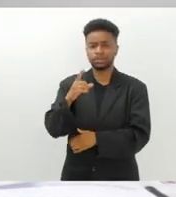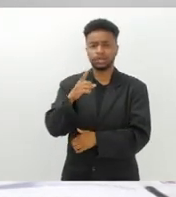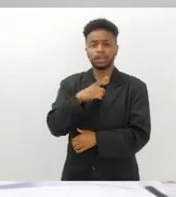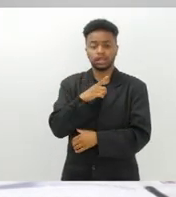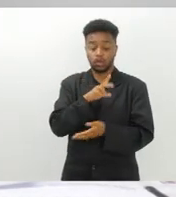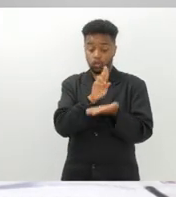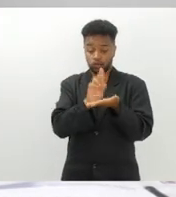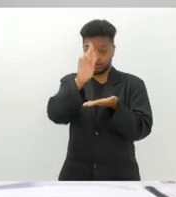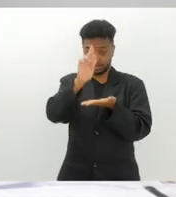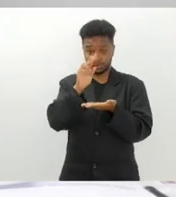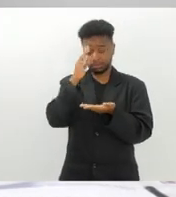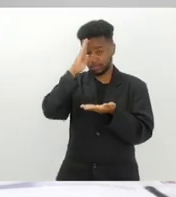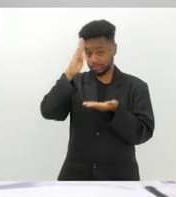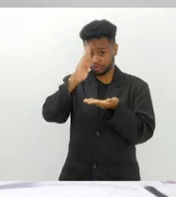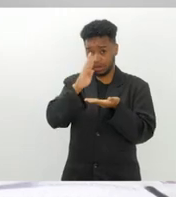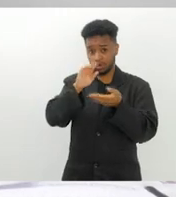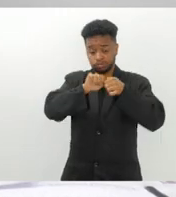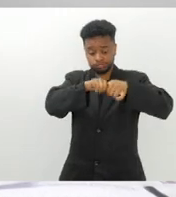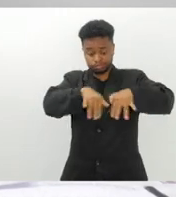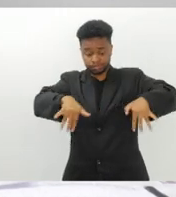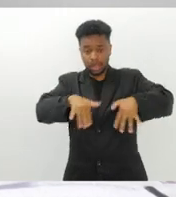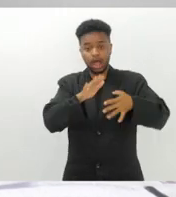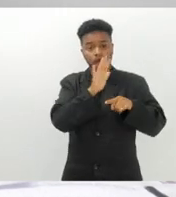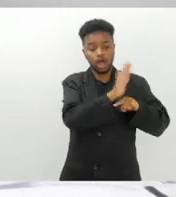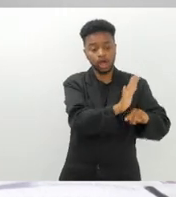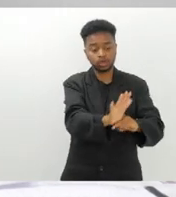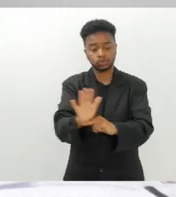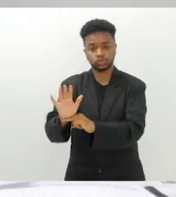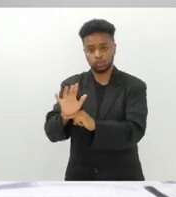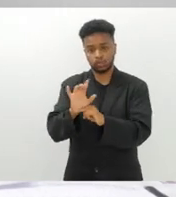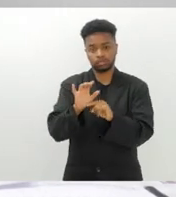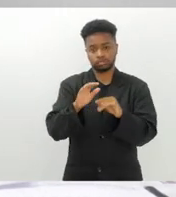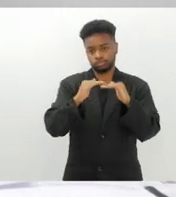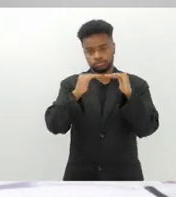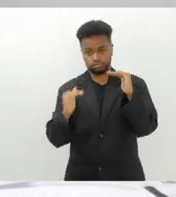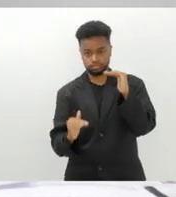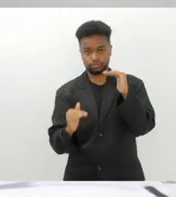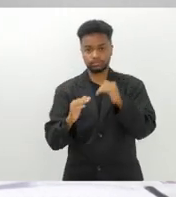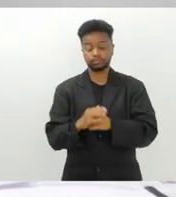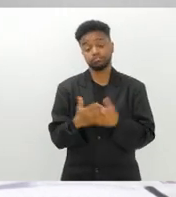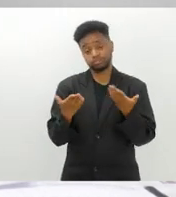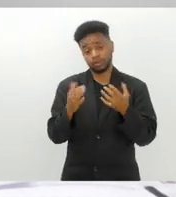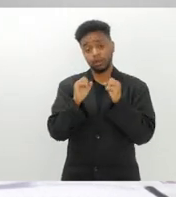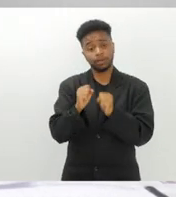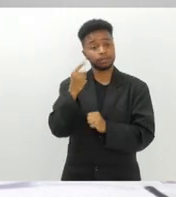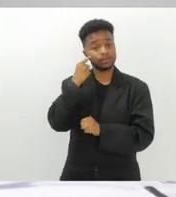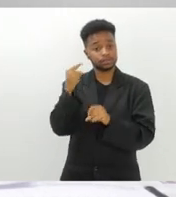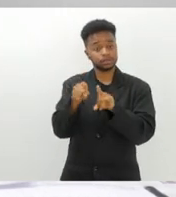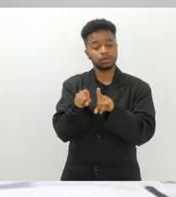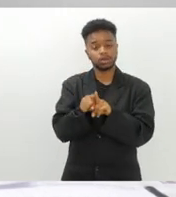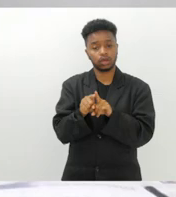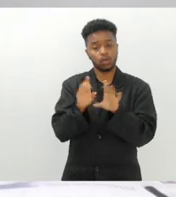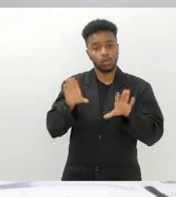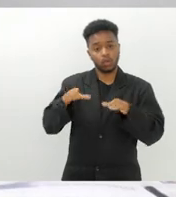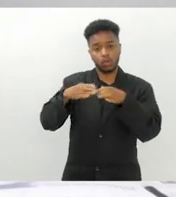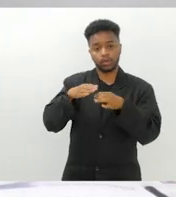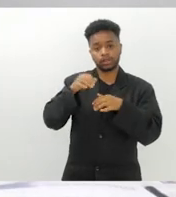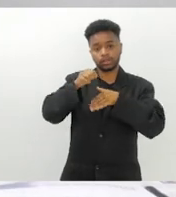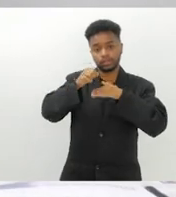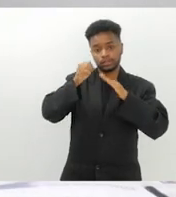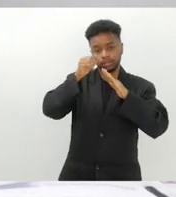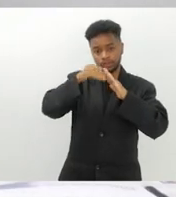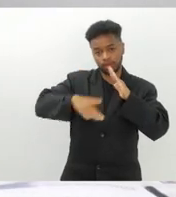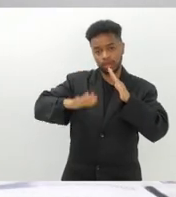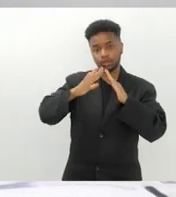tentar pensar isso para o caso das comunidades de terreiros, como a gente fez na Amazônia para os seringueiros